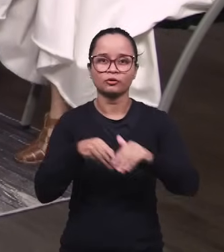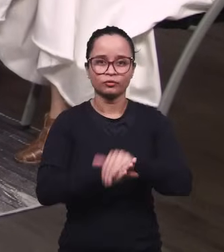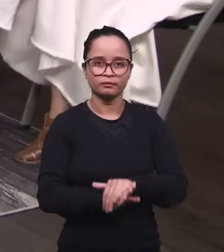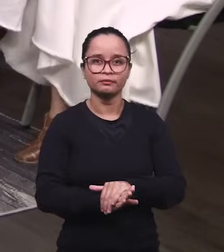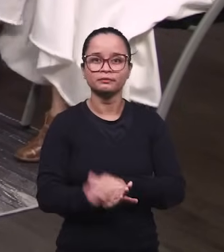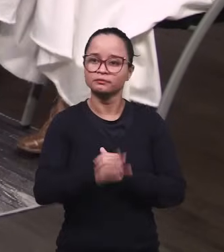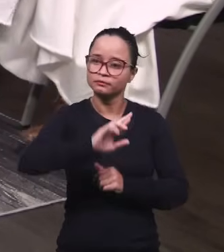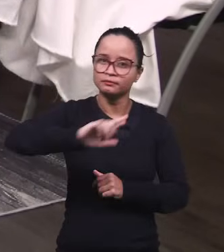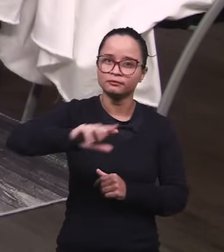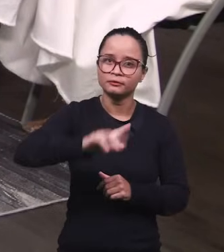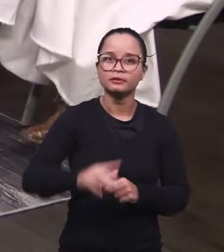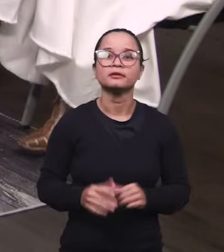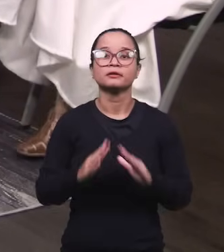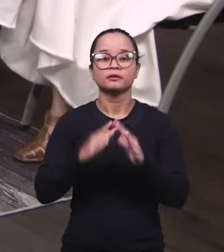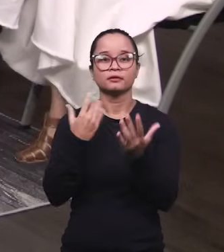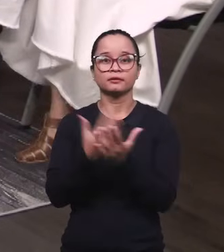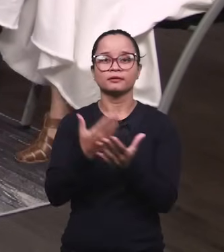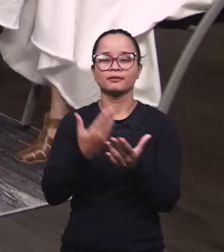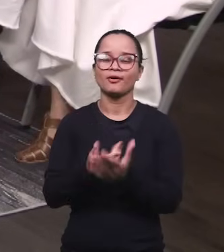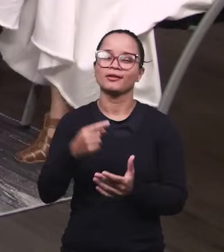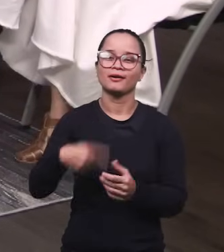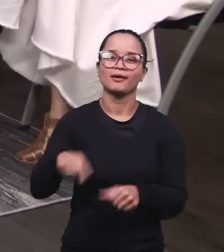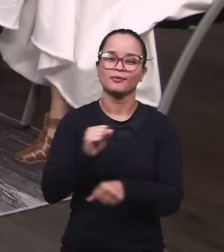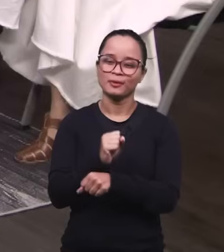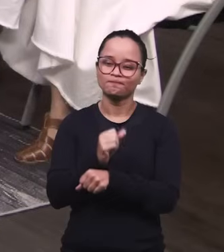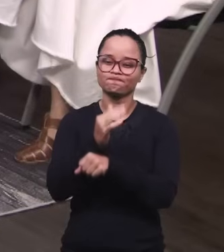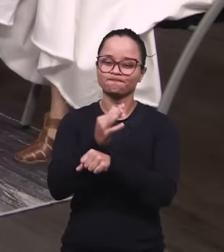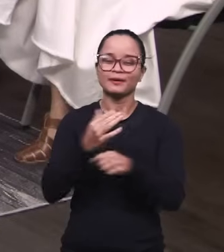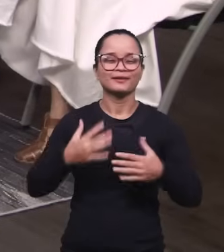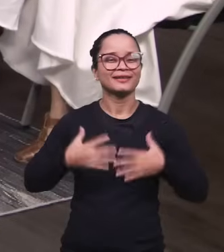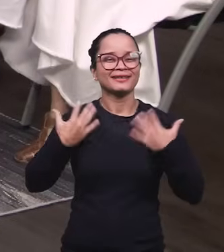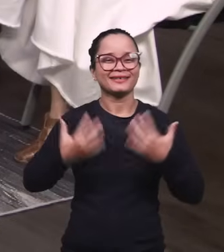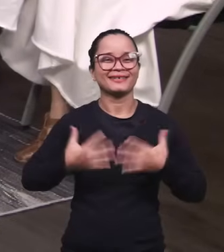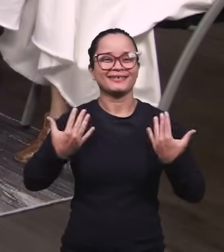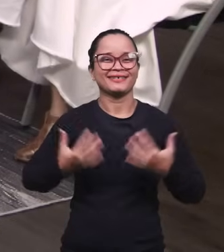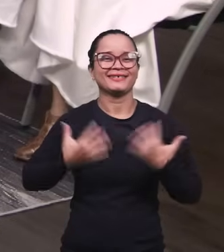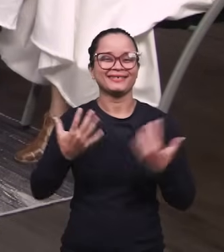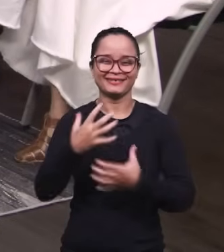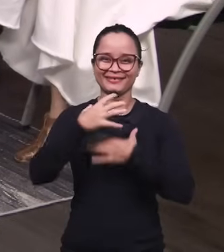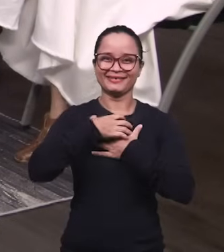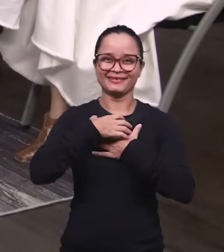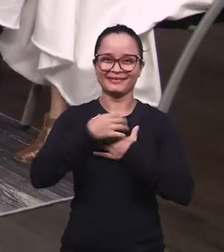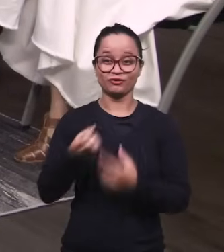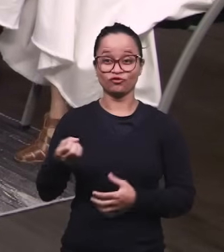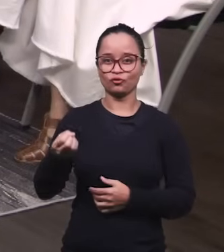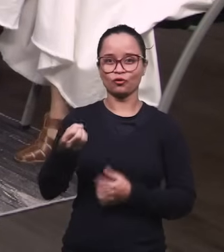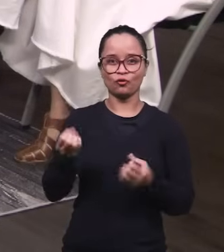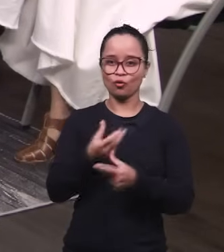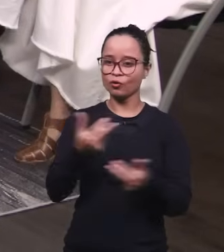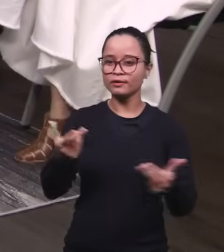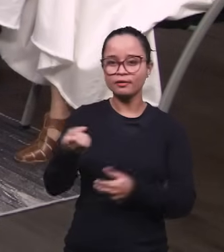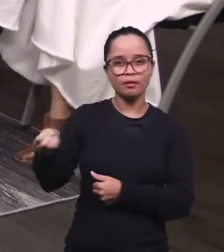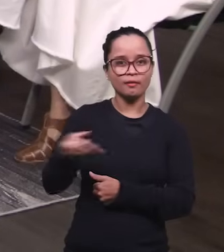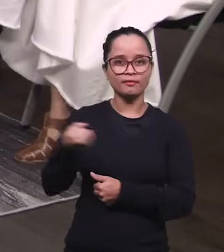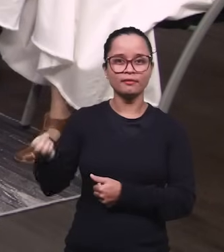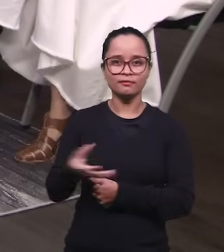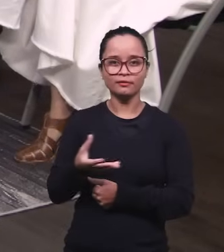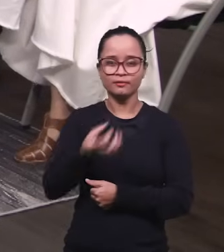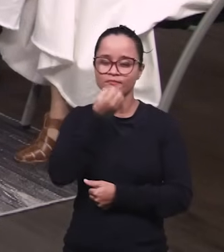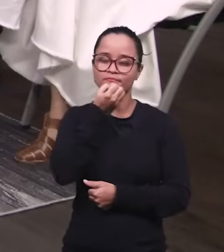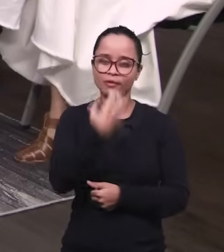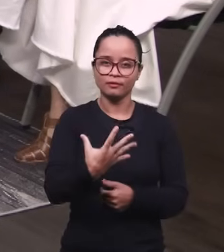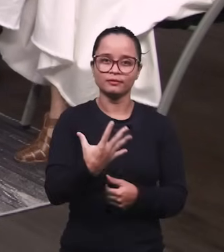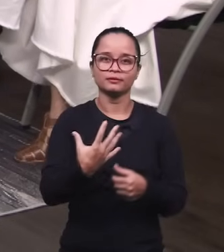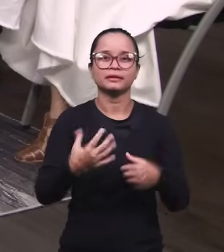né? Escola é um ambiente de esperança, de alegria, né? De novidade. Então,